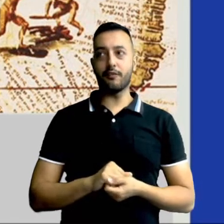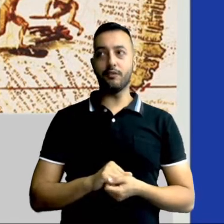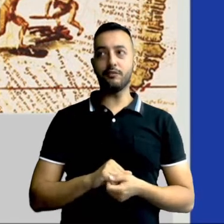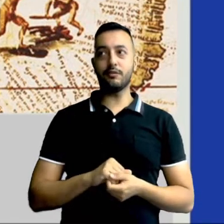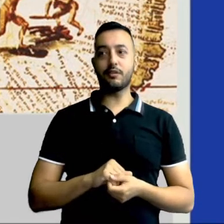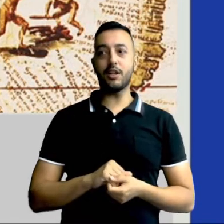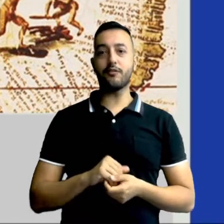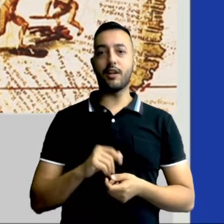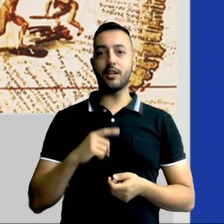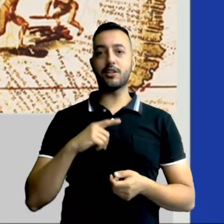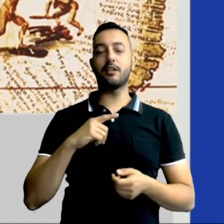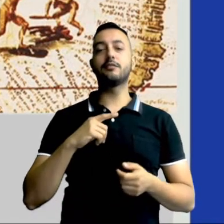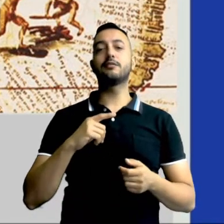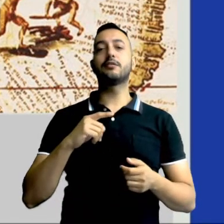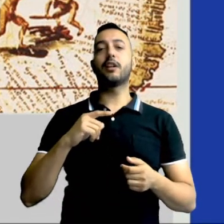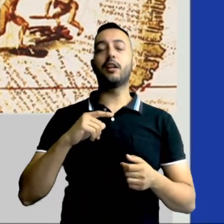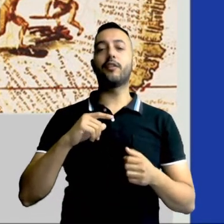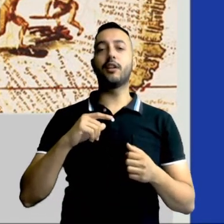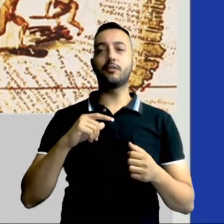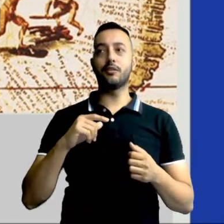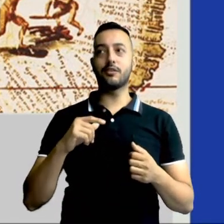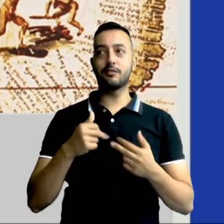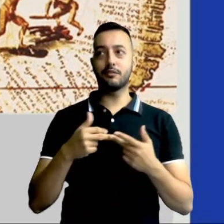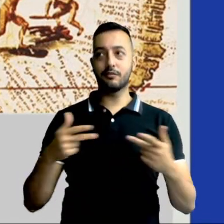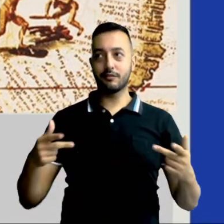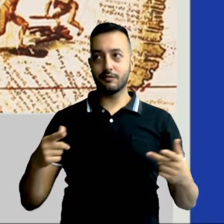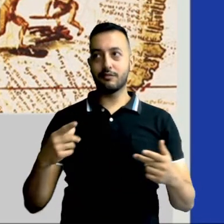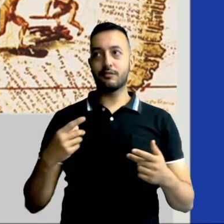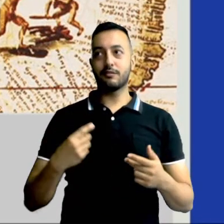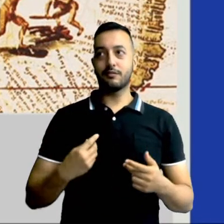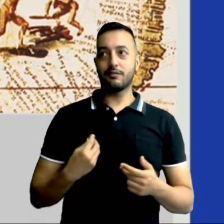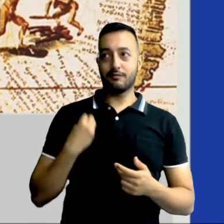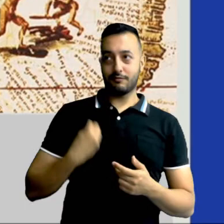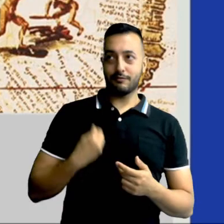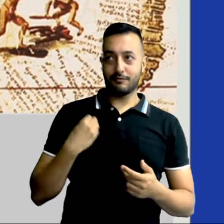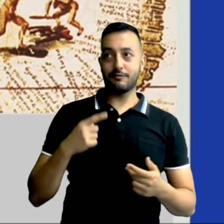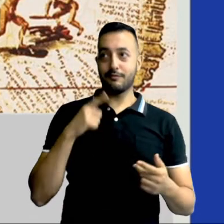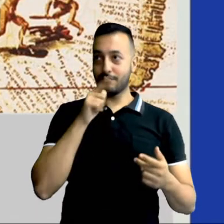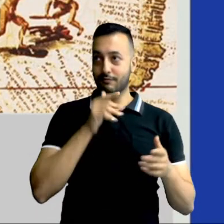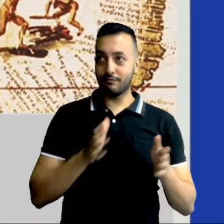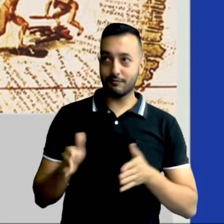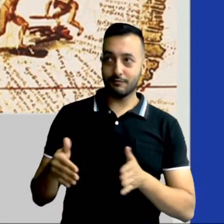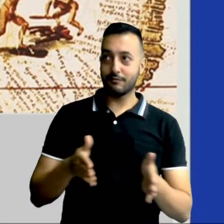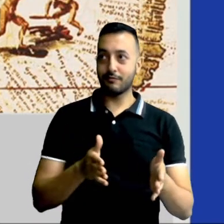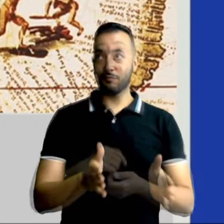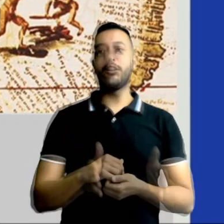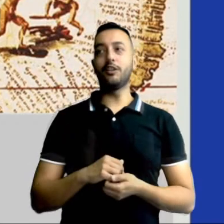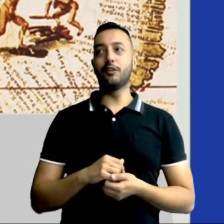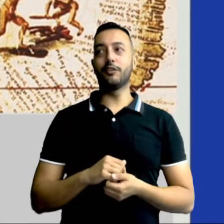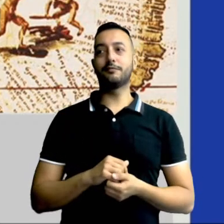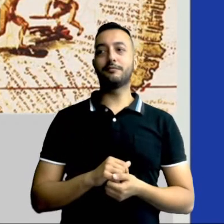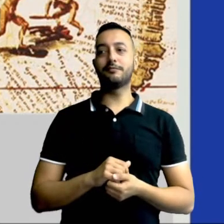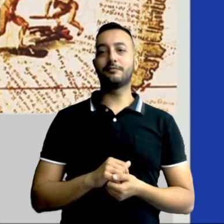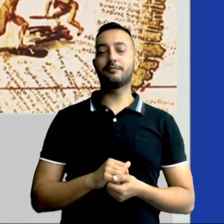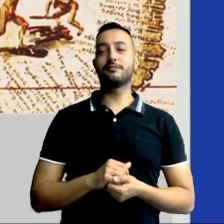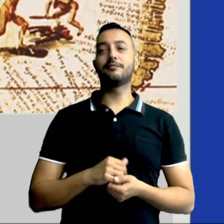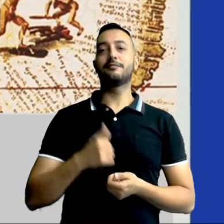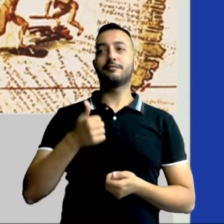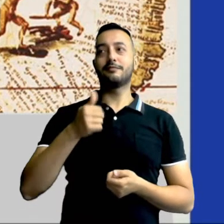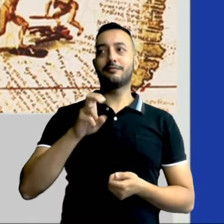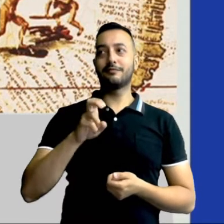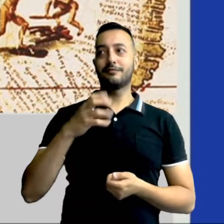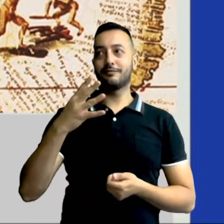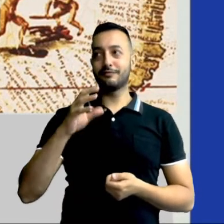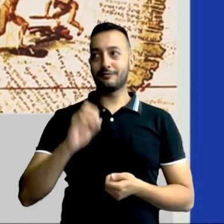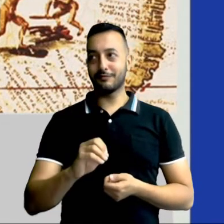aqui não foi diferente né um dos primeiros registros dessas presenças foi às margens do rio itapará curar em torno de